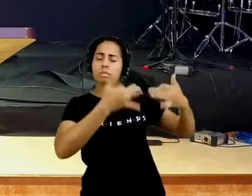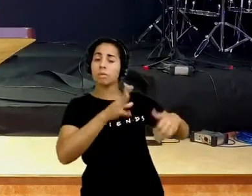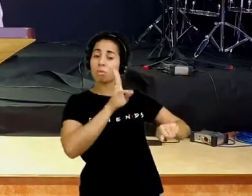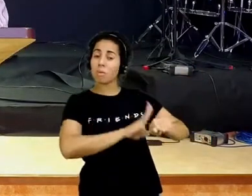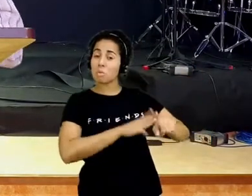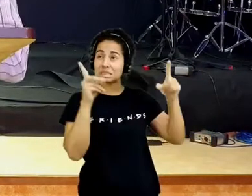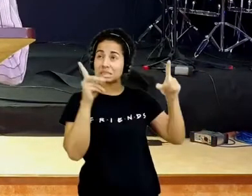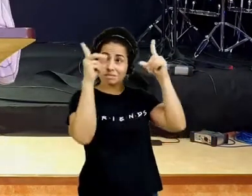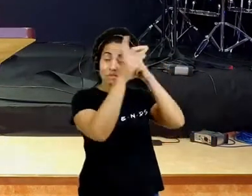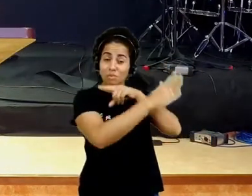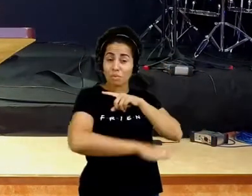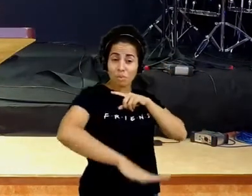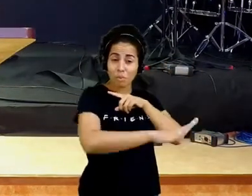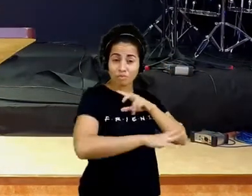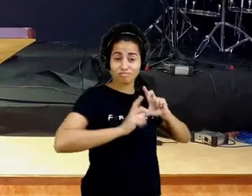de Israel.